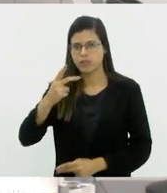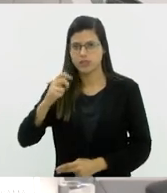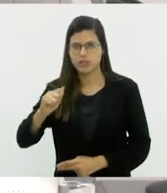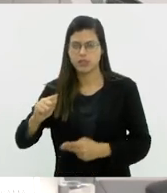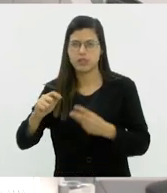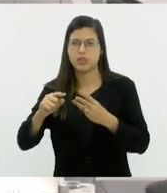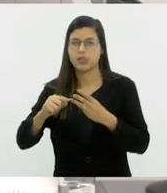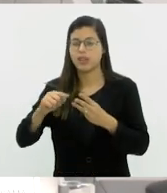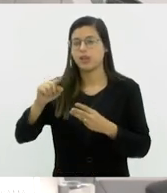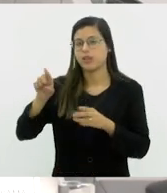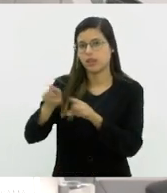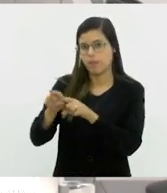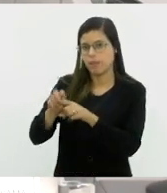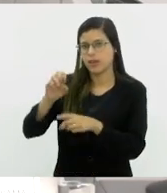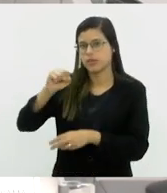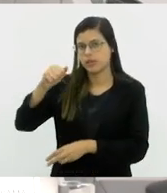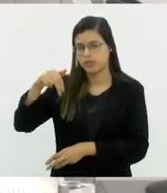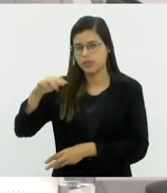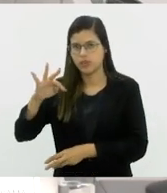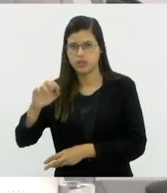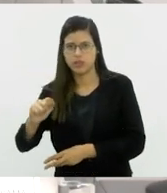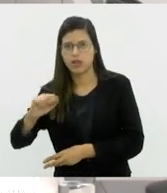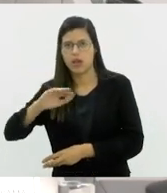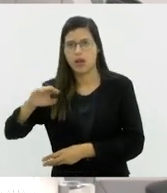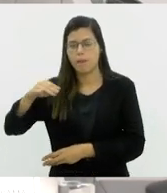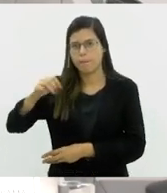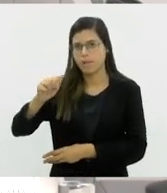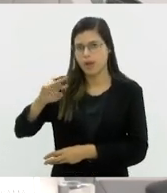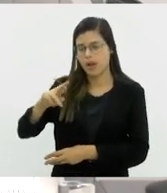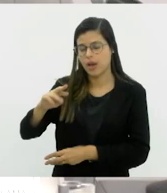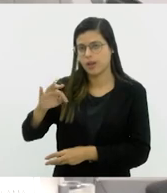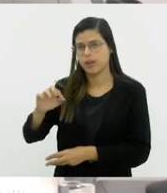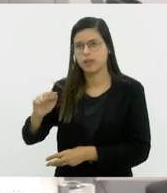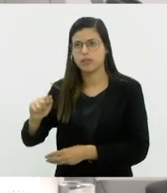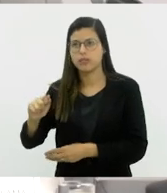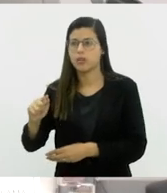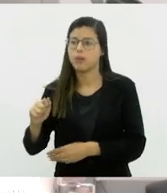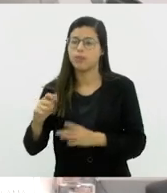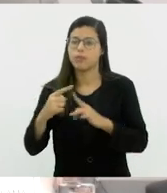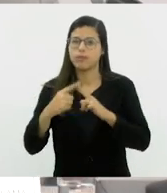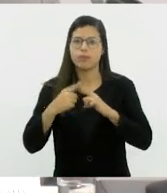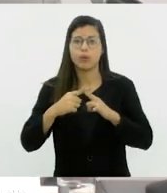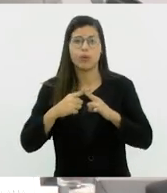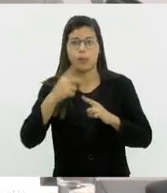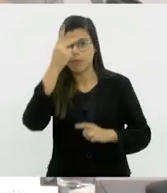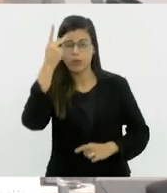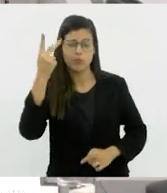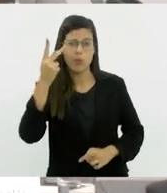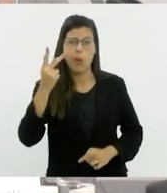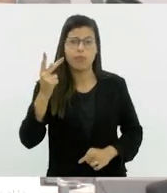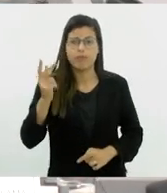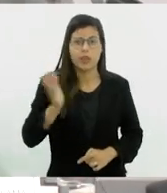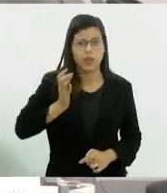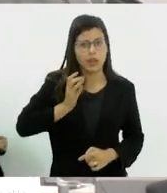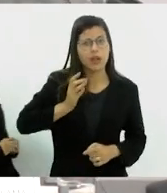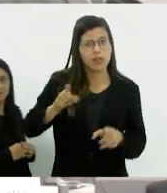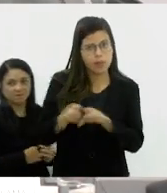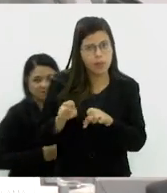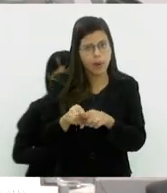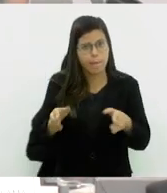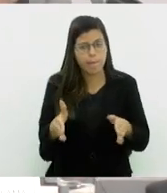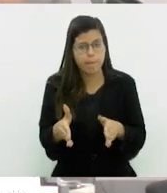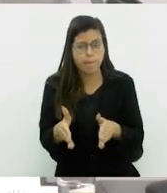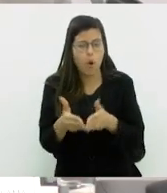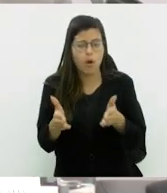dos bacanas, os bacanas que estão incomodados com o helicóptero. Vem cá, a pessoa pode ser pobre, rica, todo mundo tem ouvido. E a lei é igual para todo